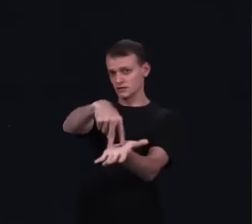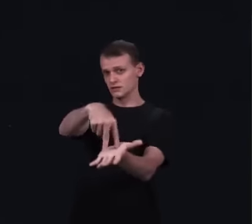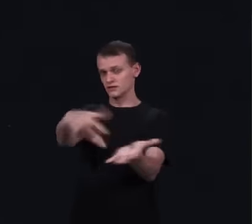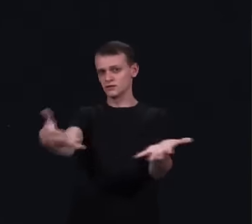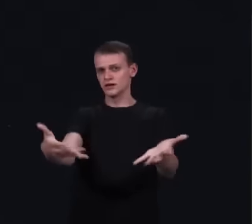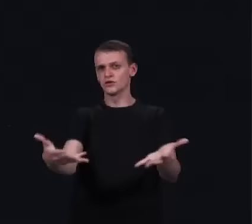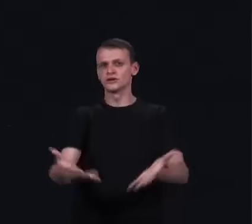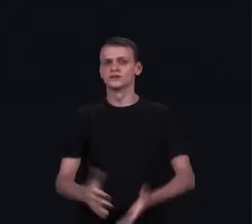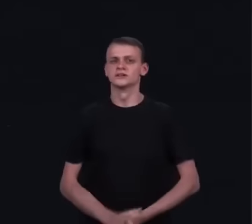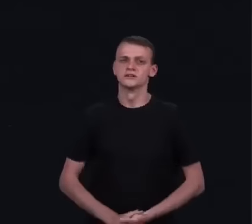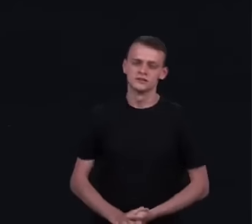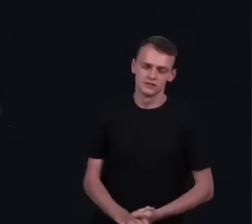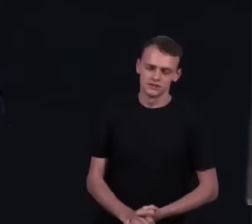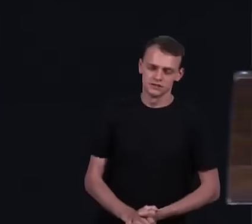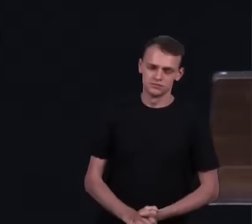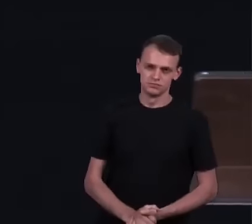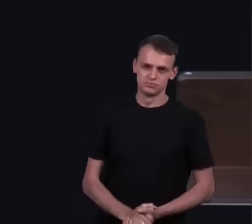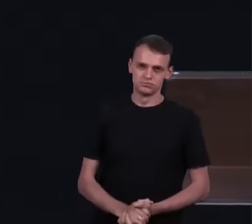noite.